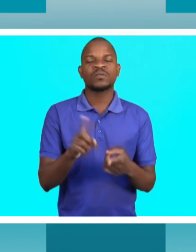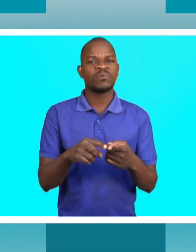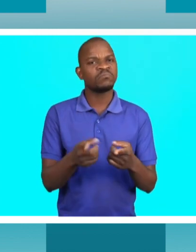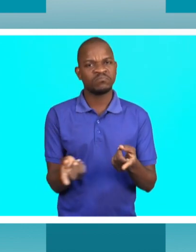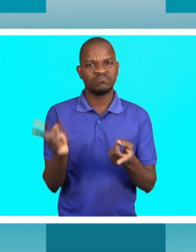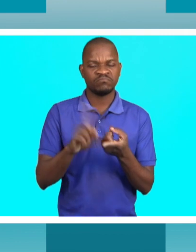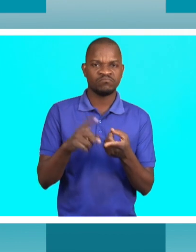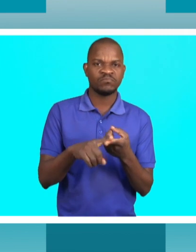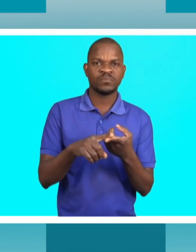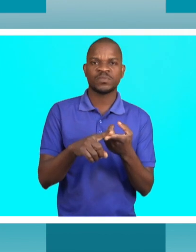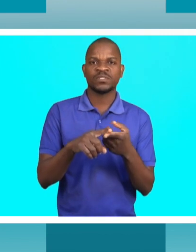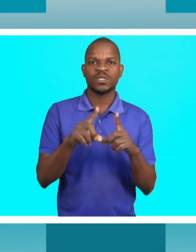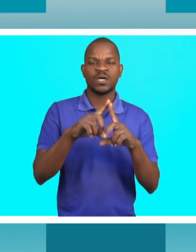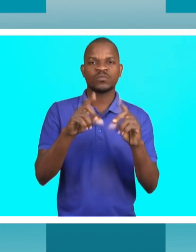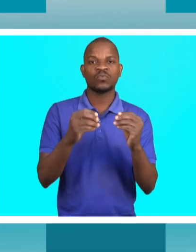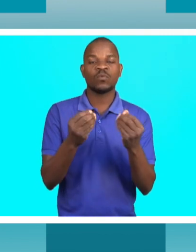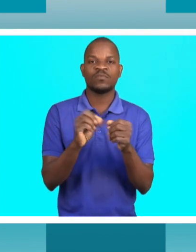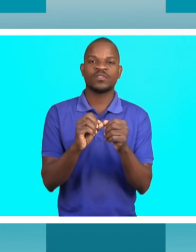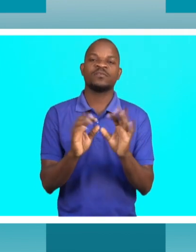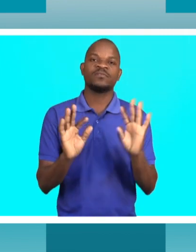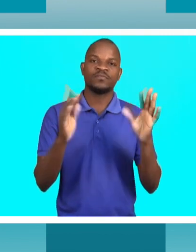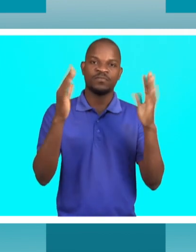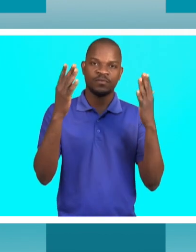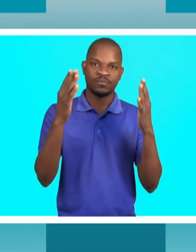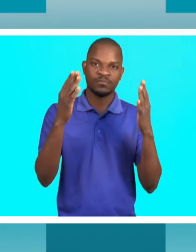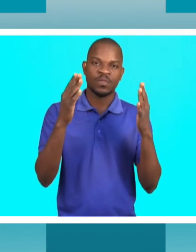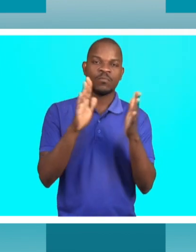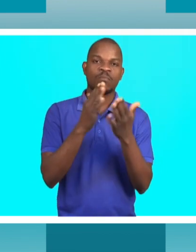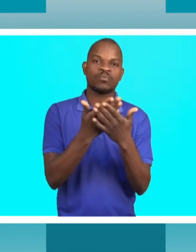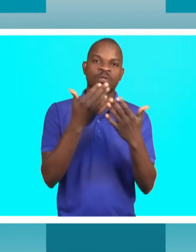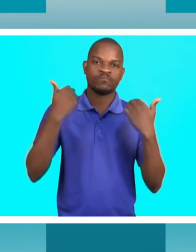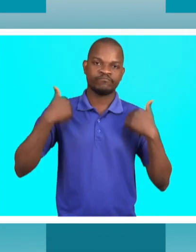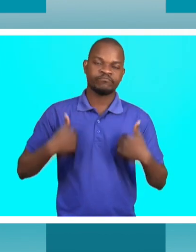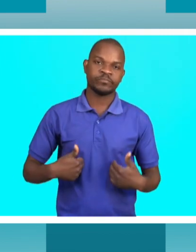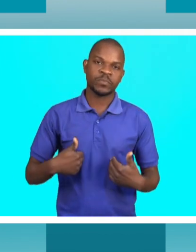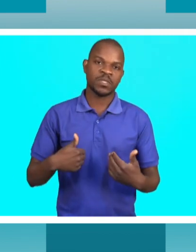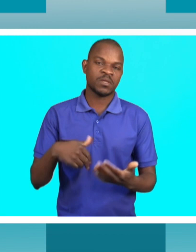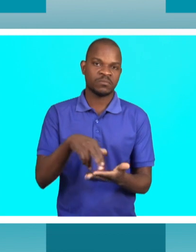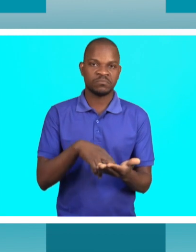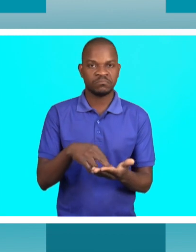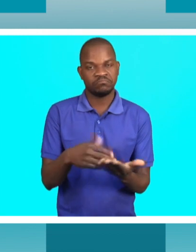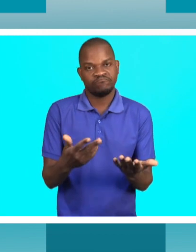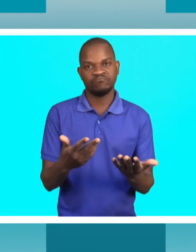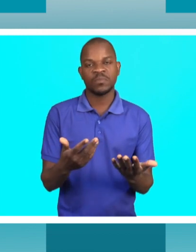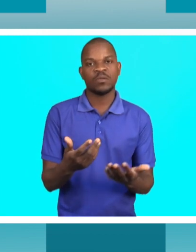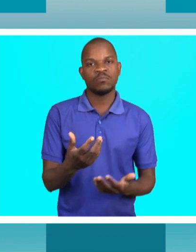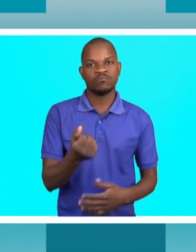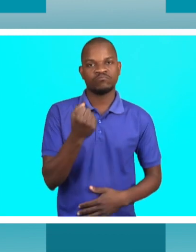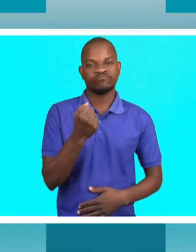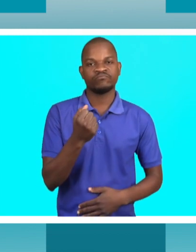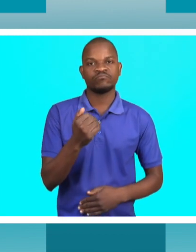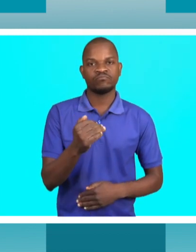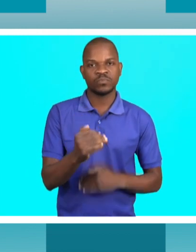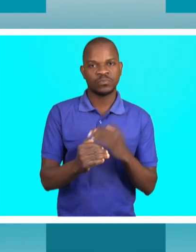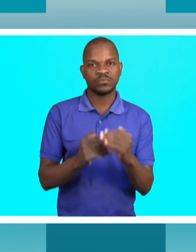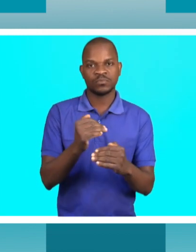capacidade de encarar a vida. O corpo ficou mais leve, com mais possibilidades. Então,